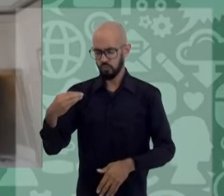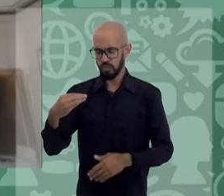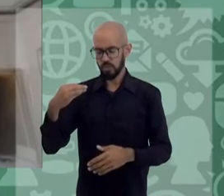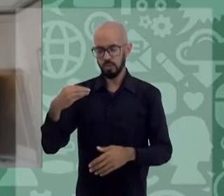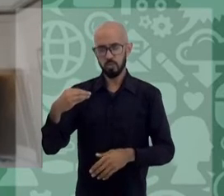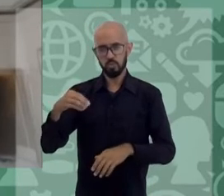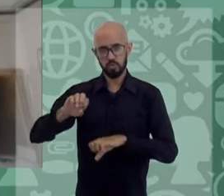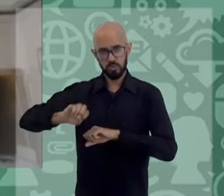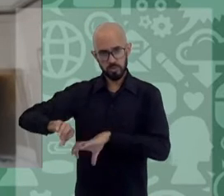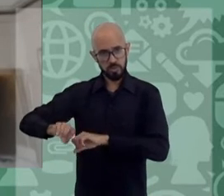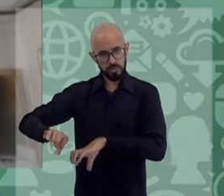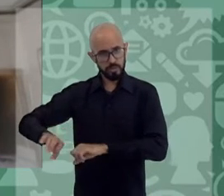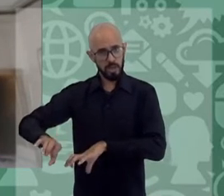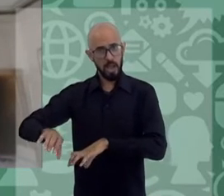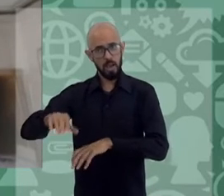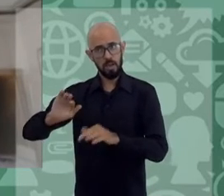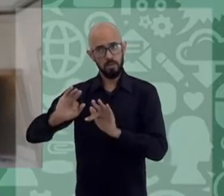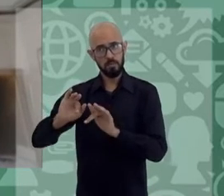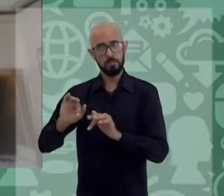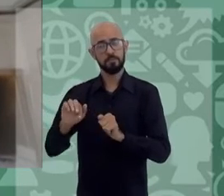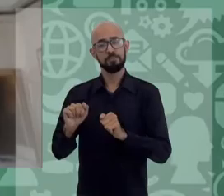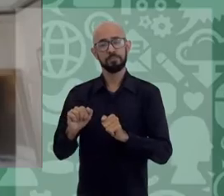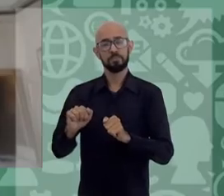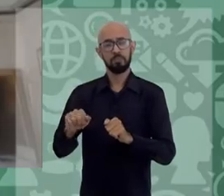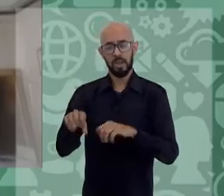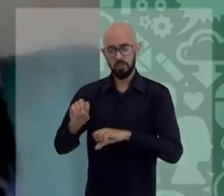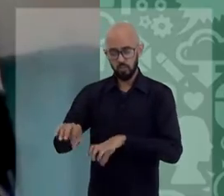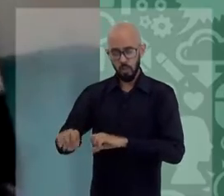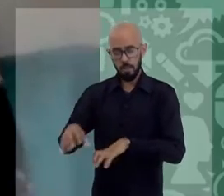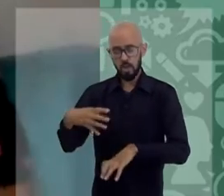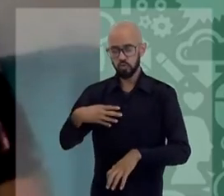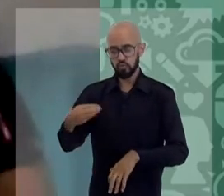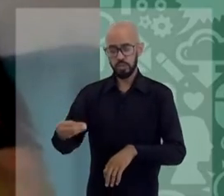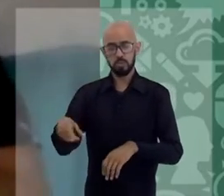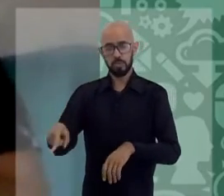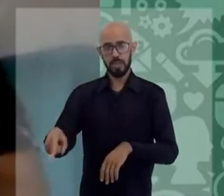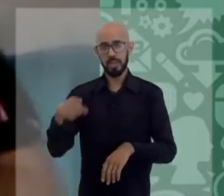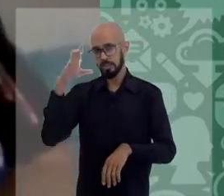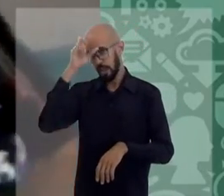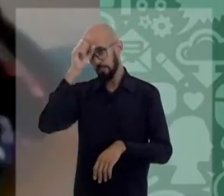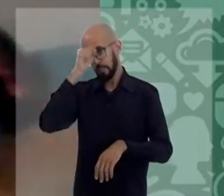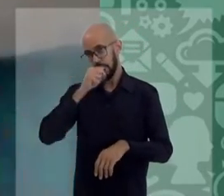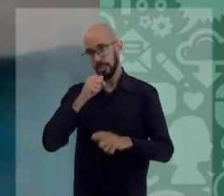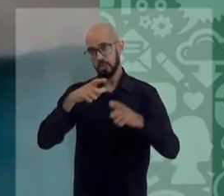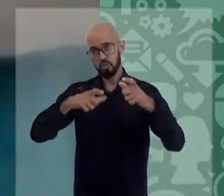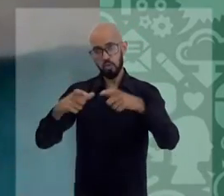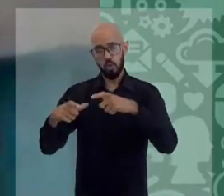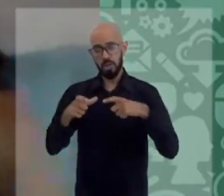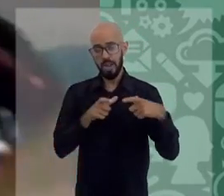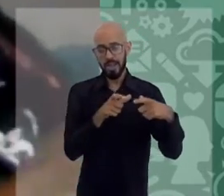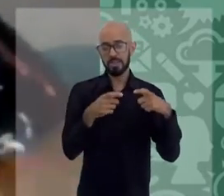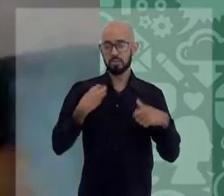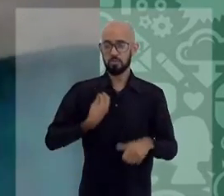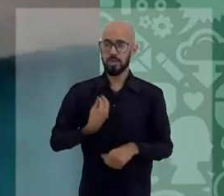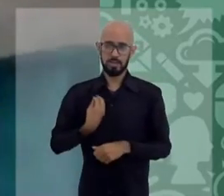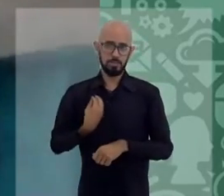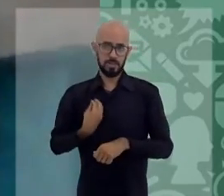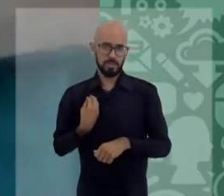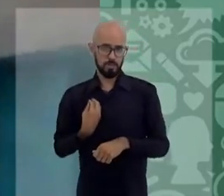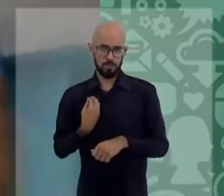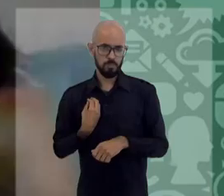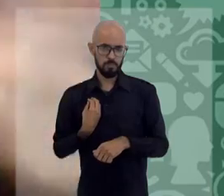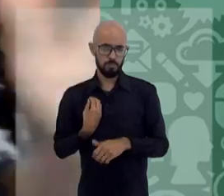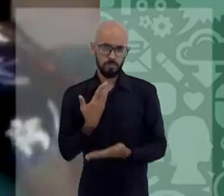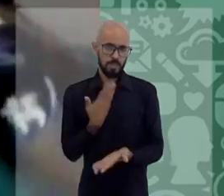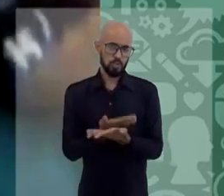em casa com os filhos, sabe? Explicar e já ir formando seus filhos para que os espaços cívicos, né, os espaços de